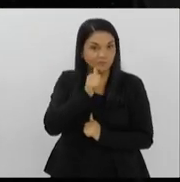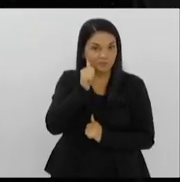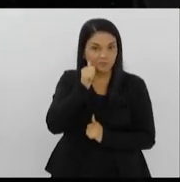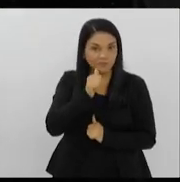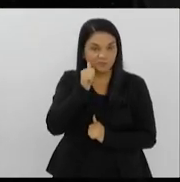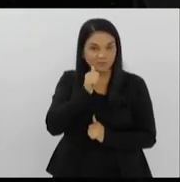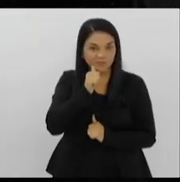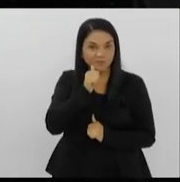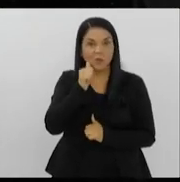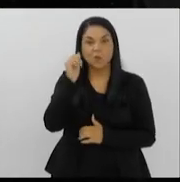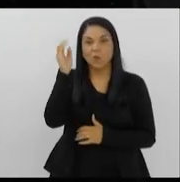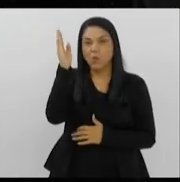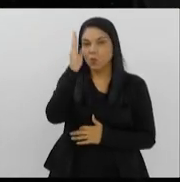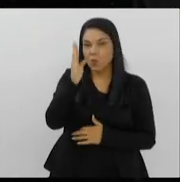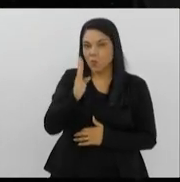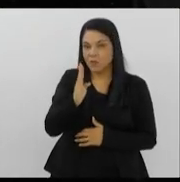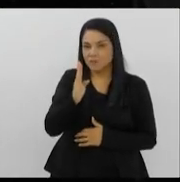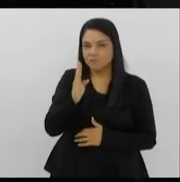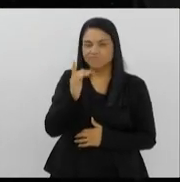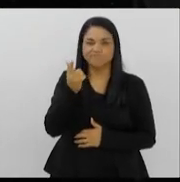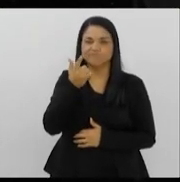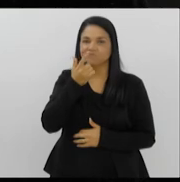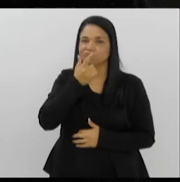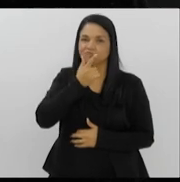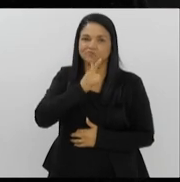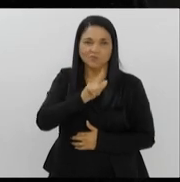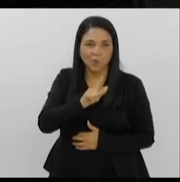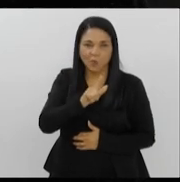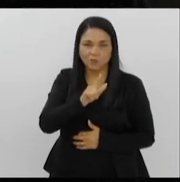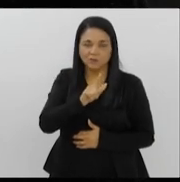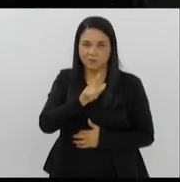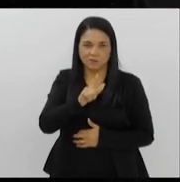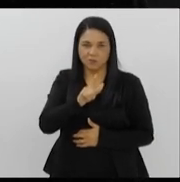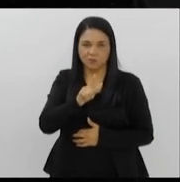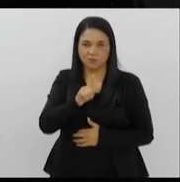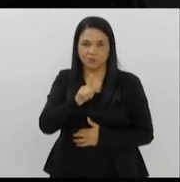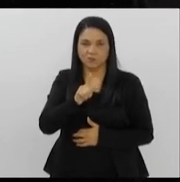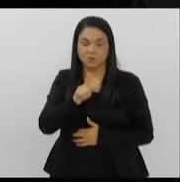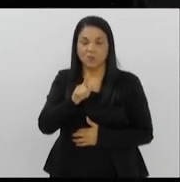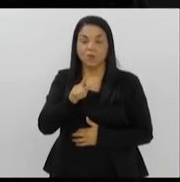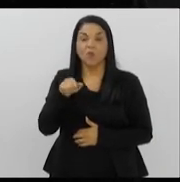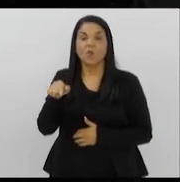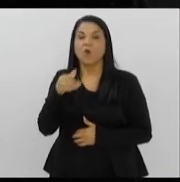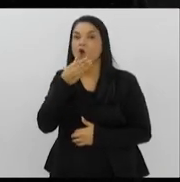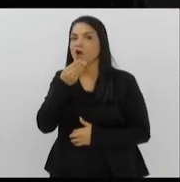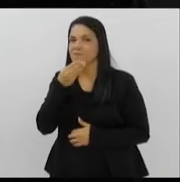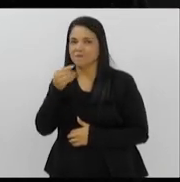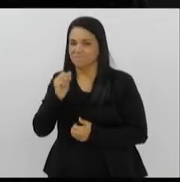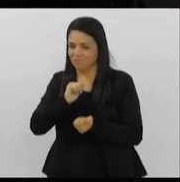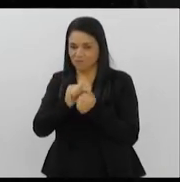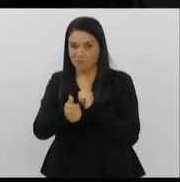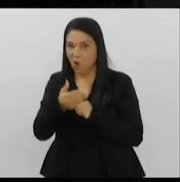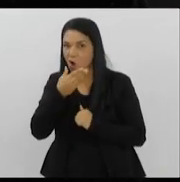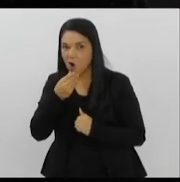que o Brasil sequer se classificou no masculino, com uma surpreendente e vigorosa vitória